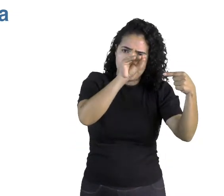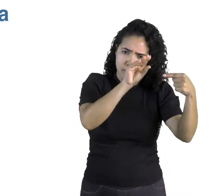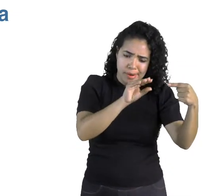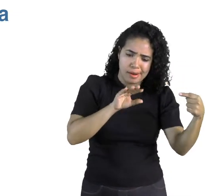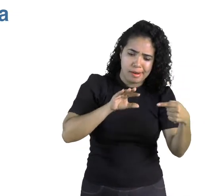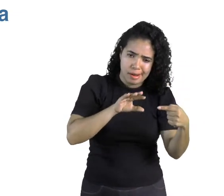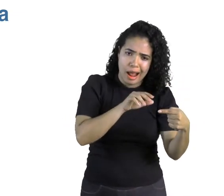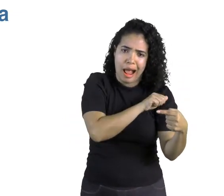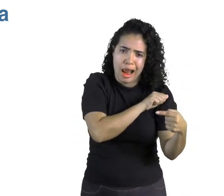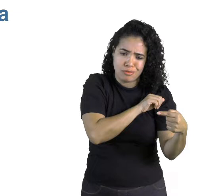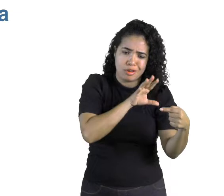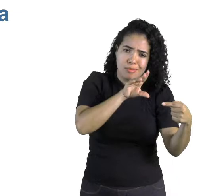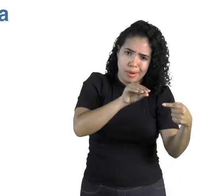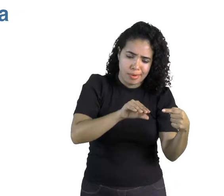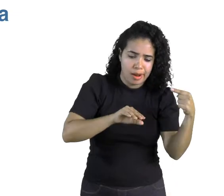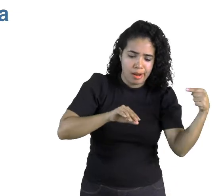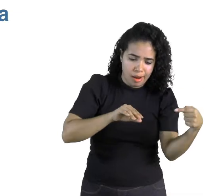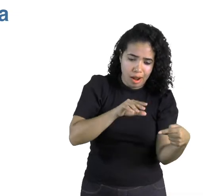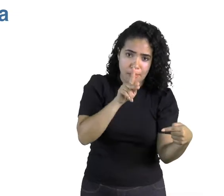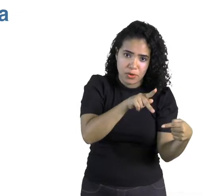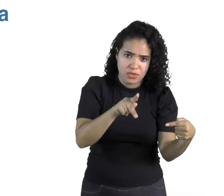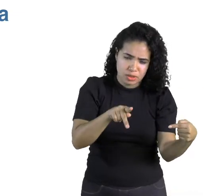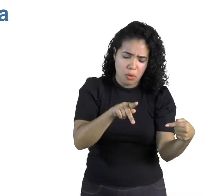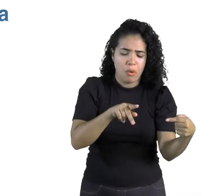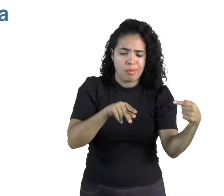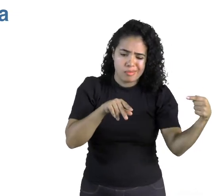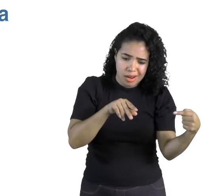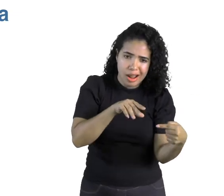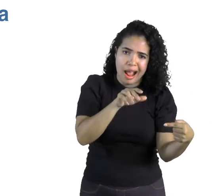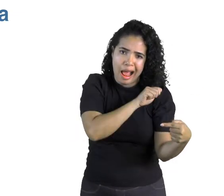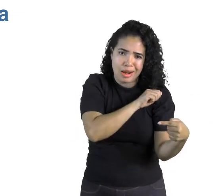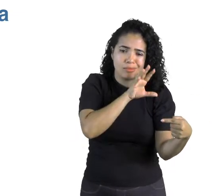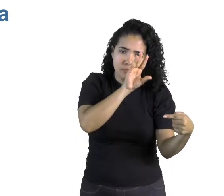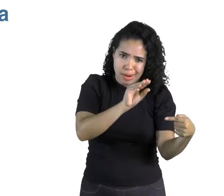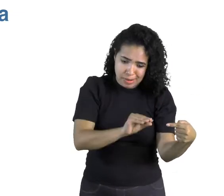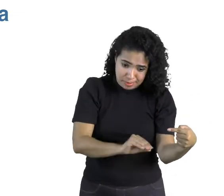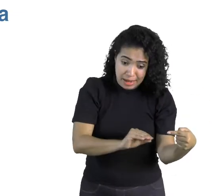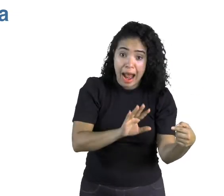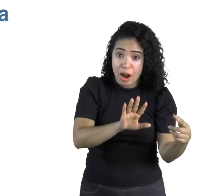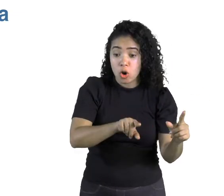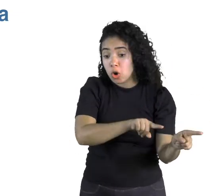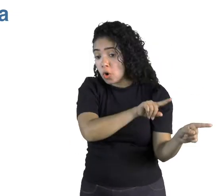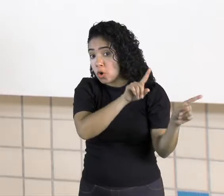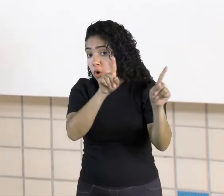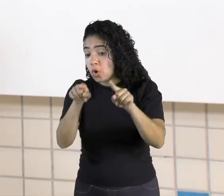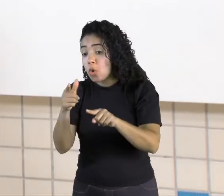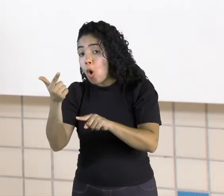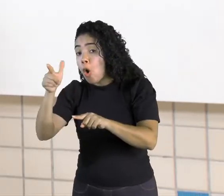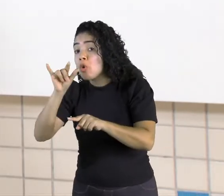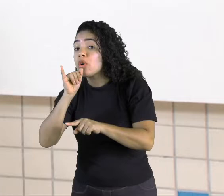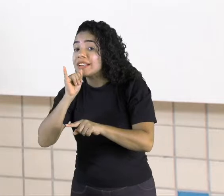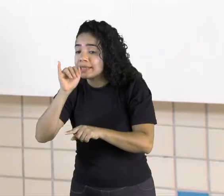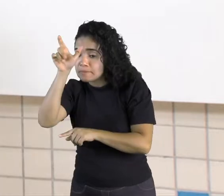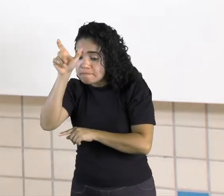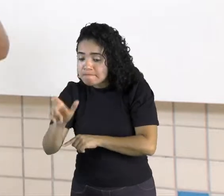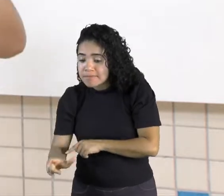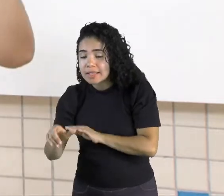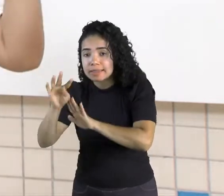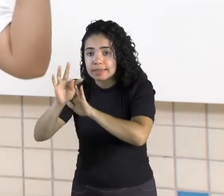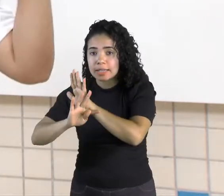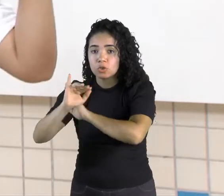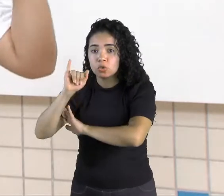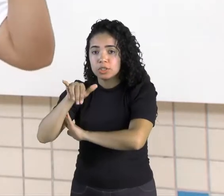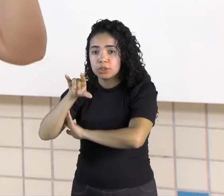transcrevendo-o para a forma indireta, obteríamos assim. Então, nós vamos usar aquele mesmo exemplo, aquele